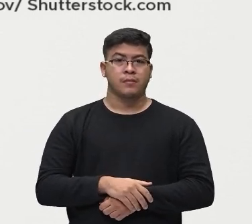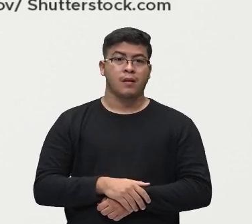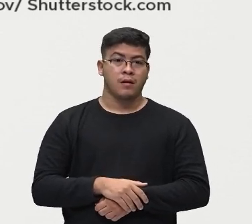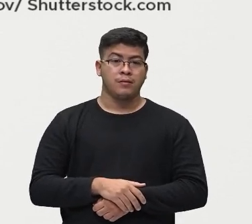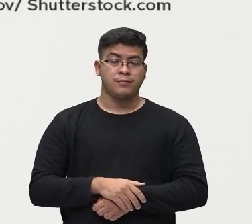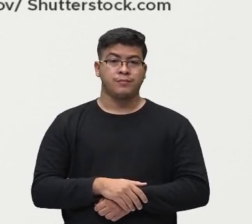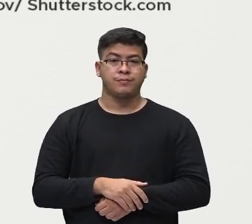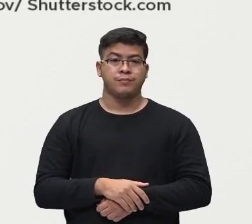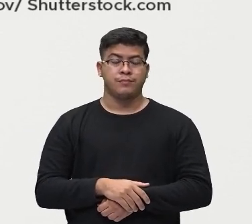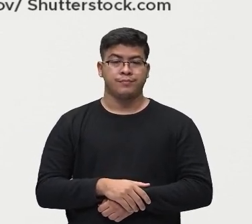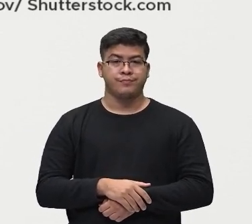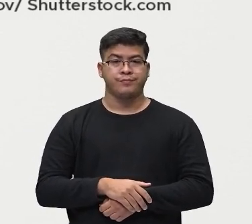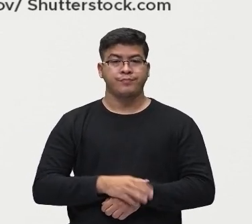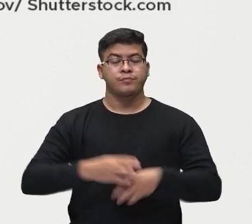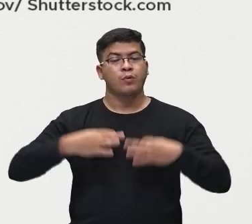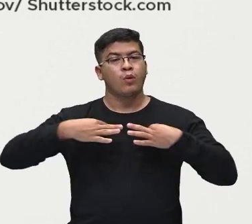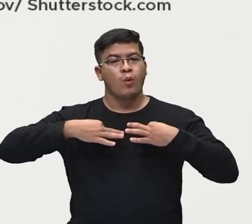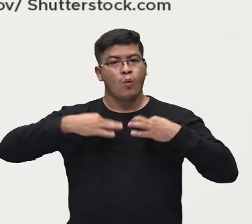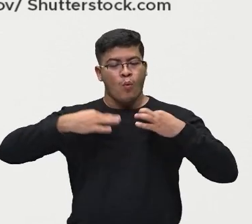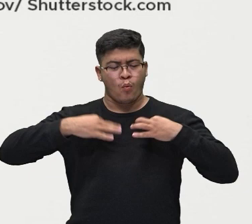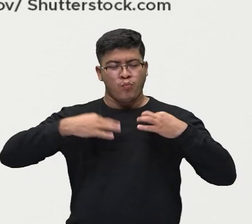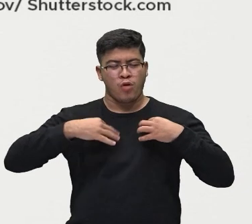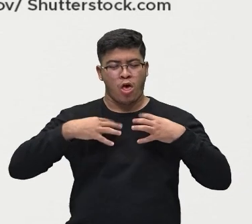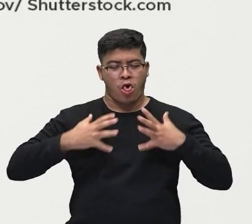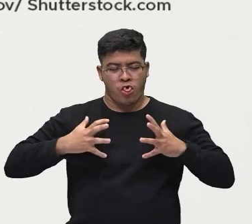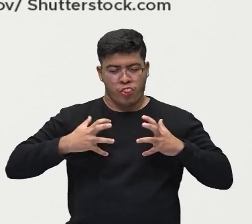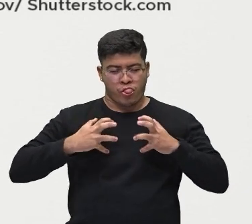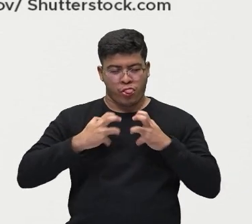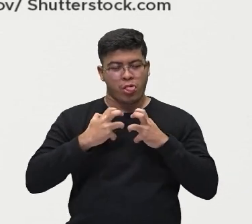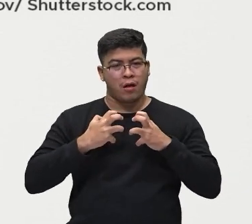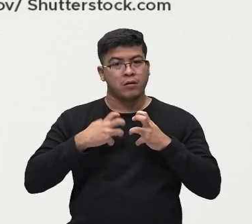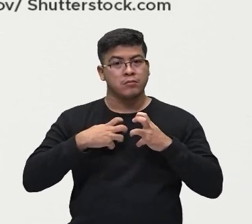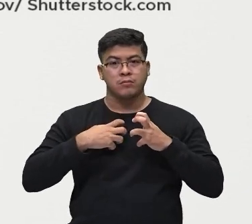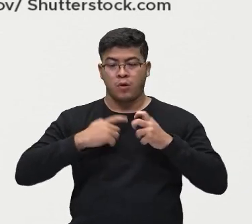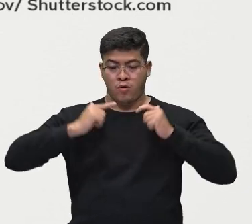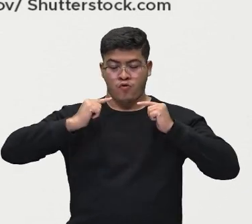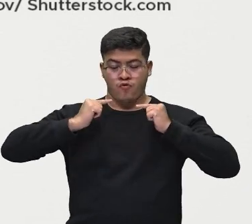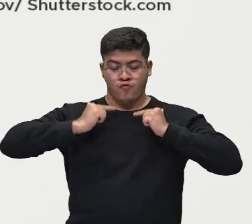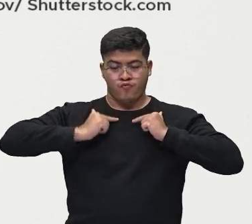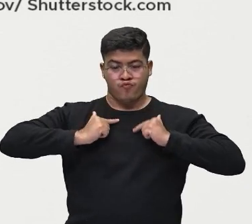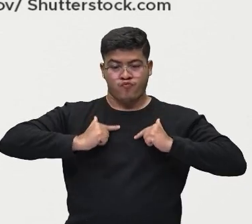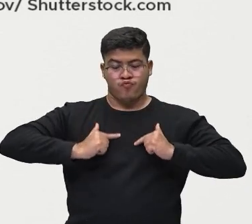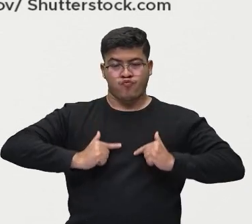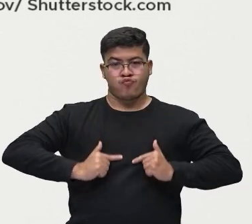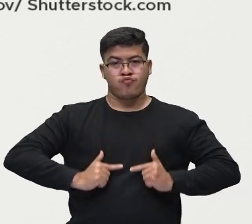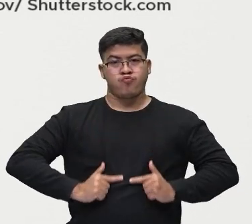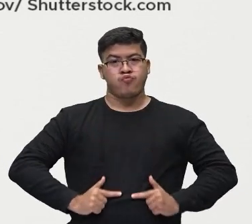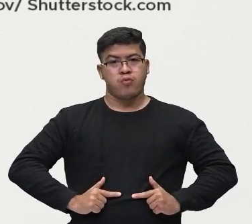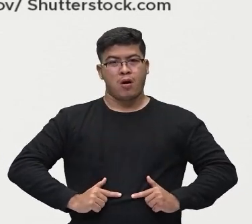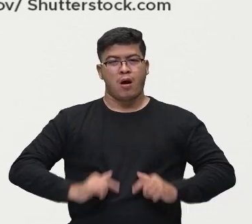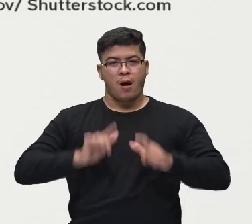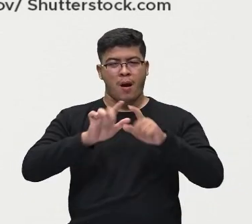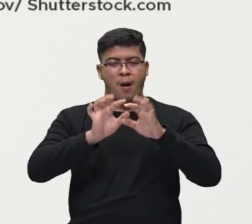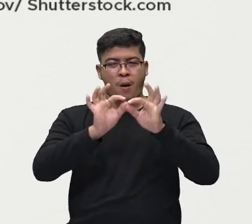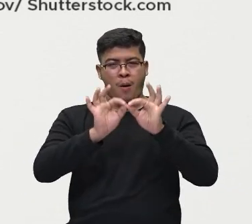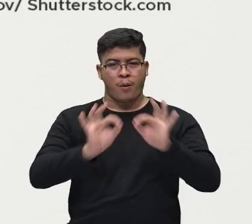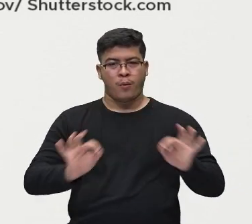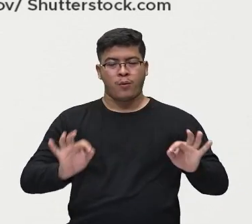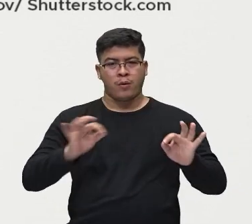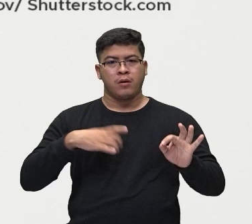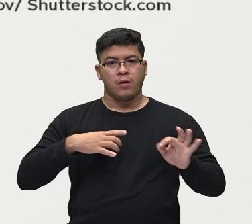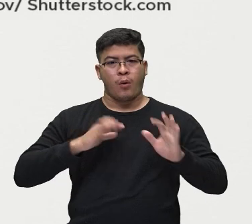alinha as tramas do tecido, eliminando amassados e dando aquela aparência de